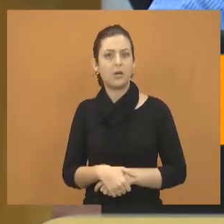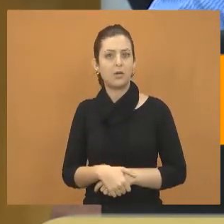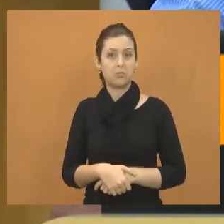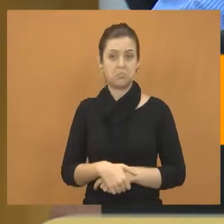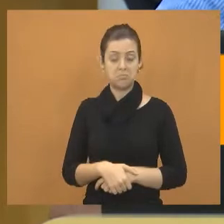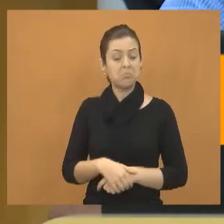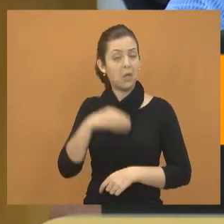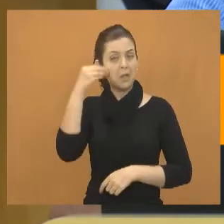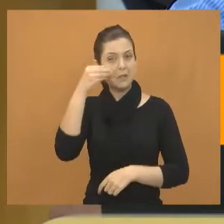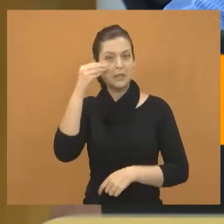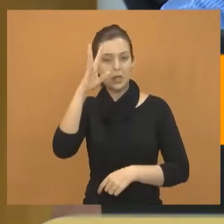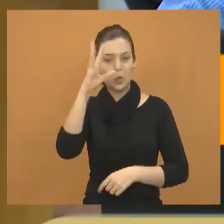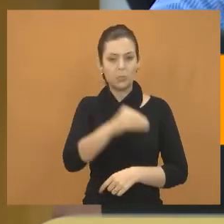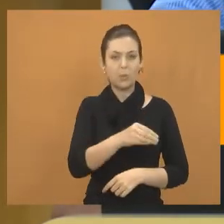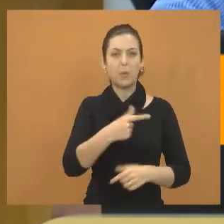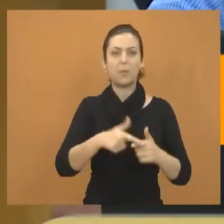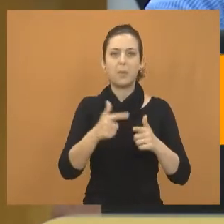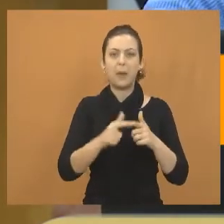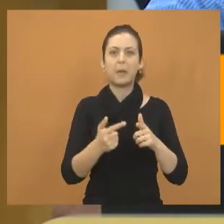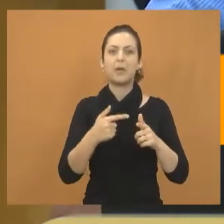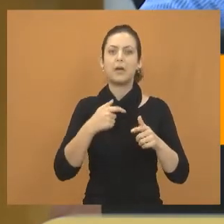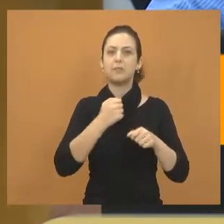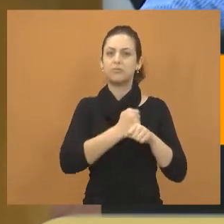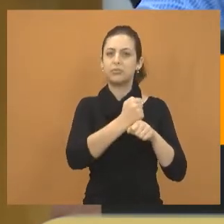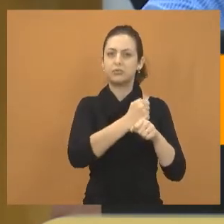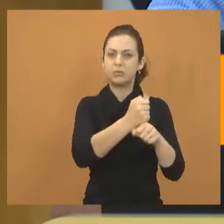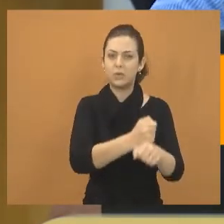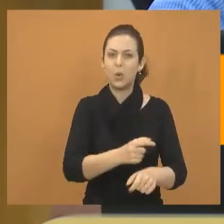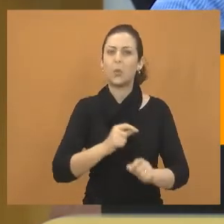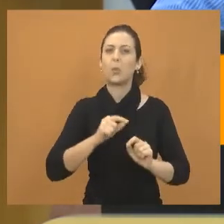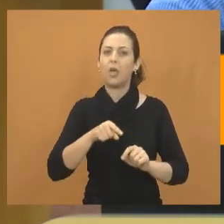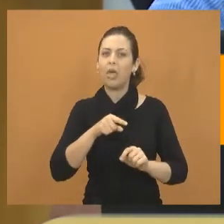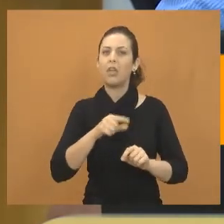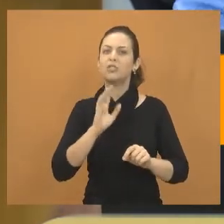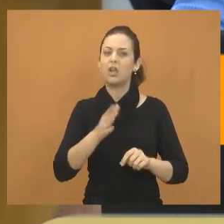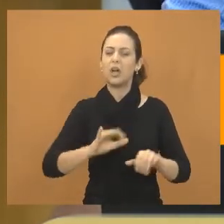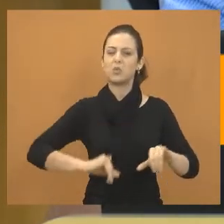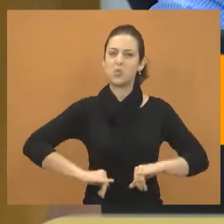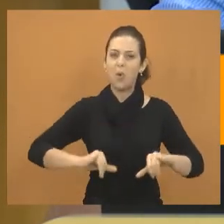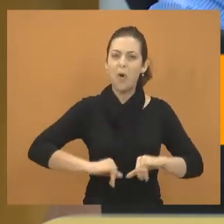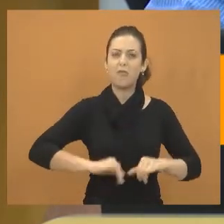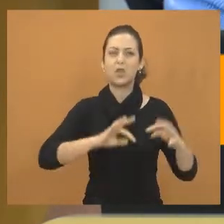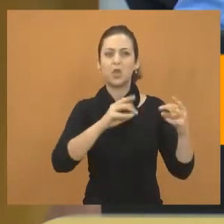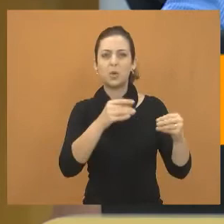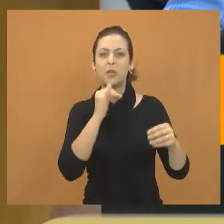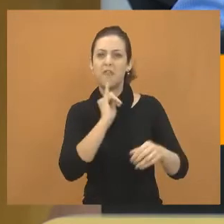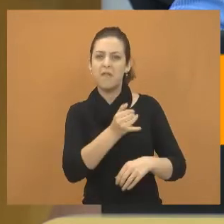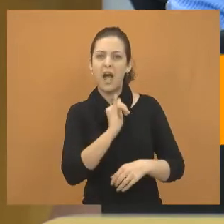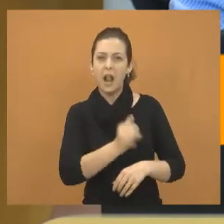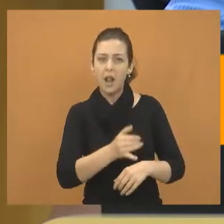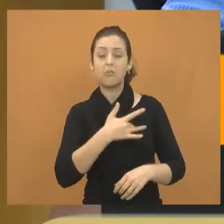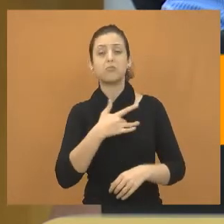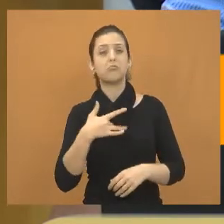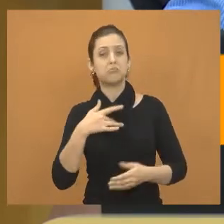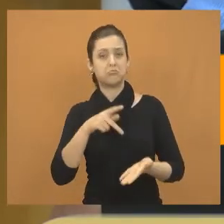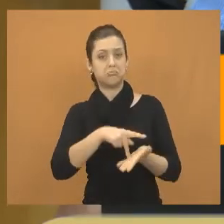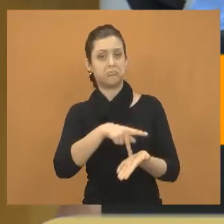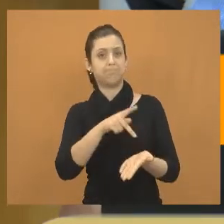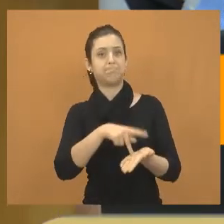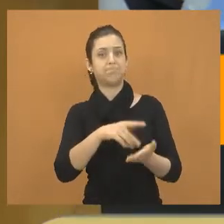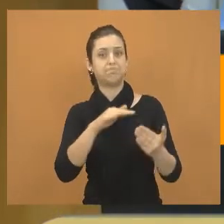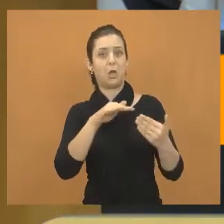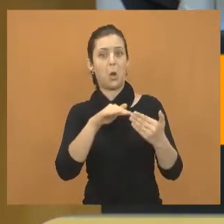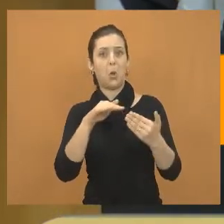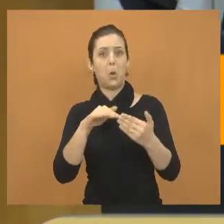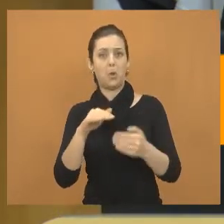dizer, ele está tentando resolver um problema que é latente, que é a questão da saúde, que todo mundo fala que o problema da cidade é a saúde. É verdade, nós sabemos disso.